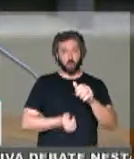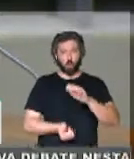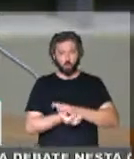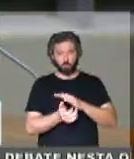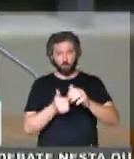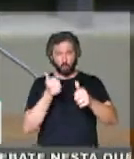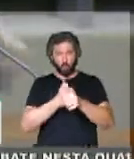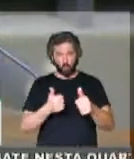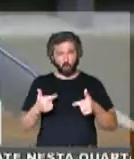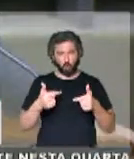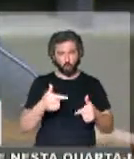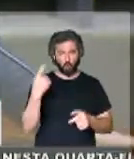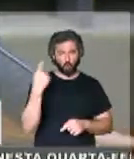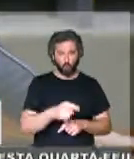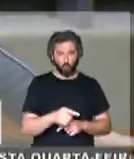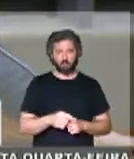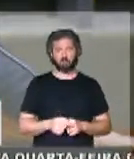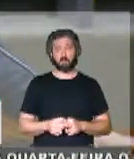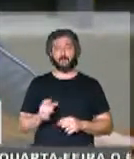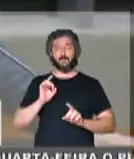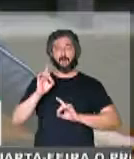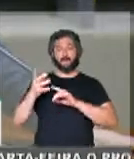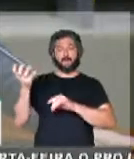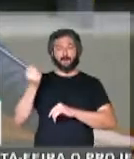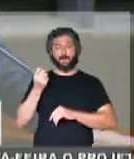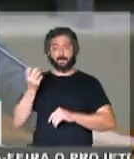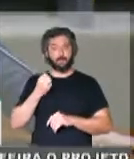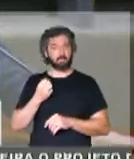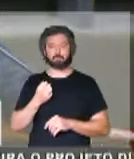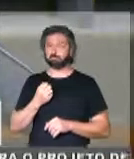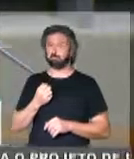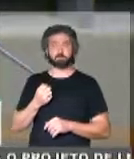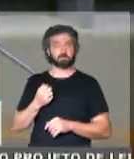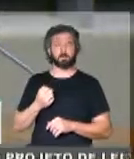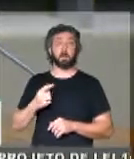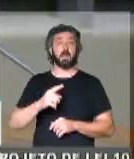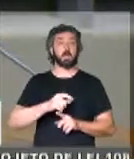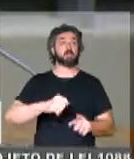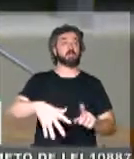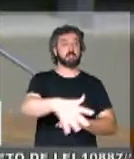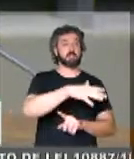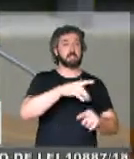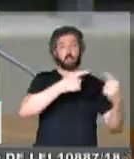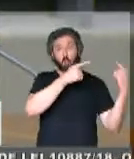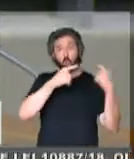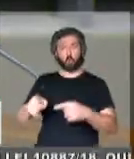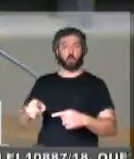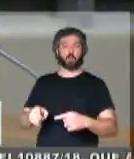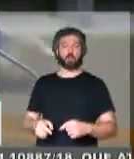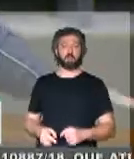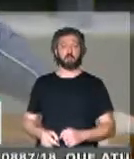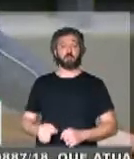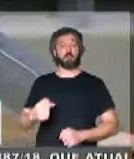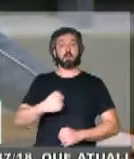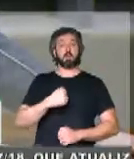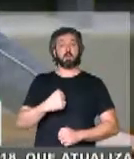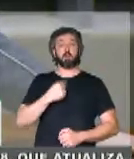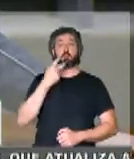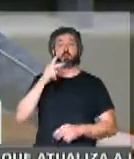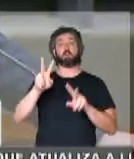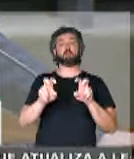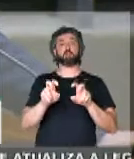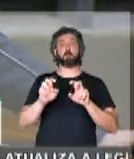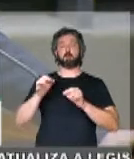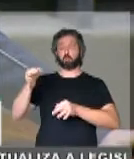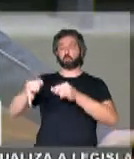o combate a privilégios, deve ser exercido como uma pauta da sociedade. E eu vim falar aqui sobre o